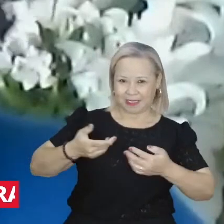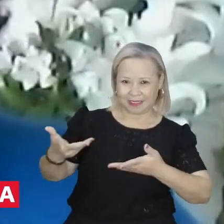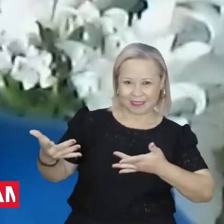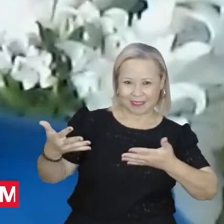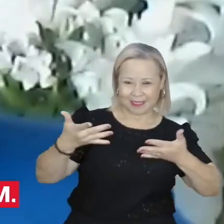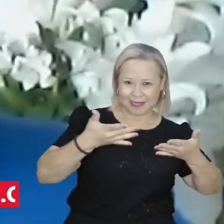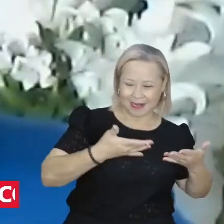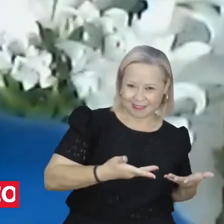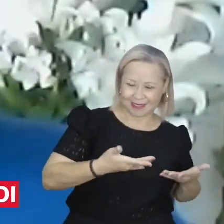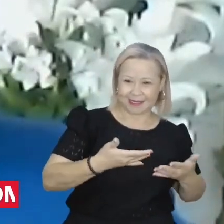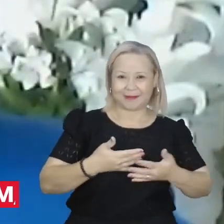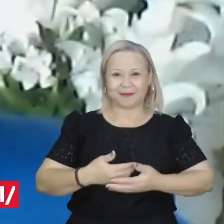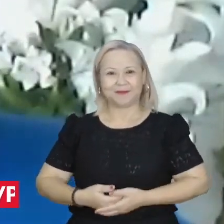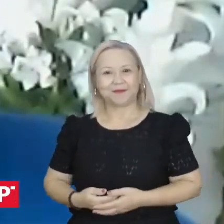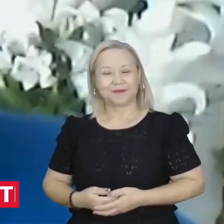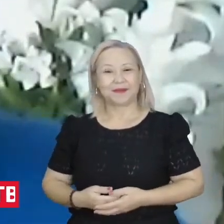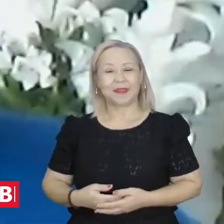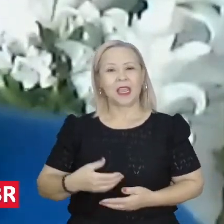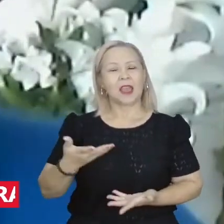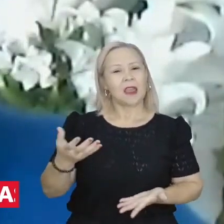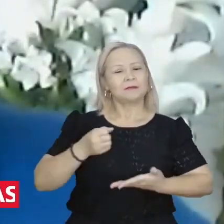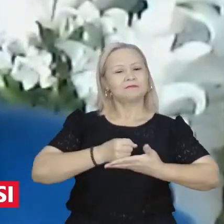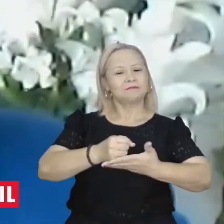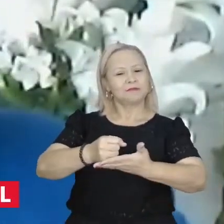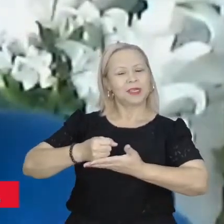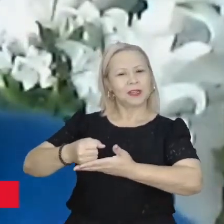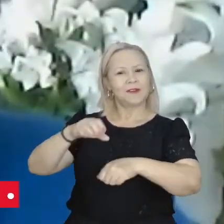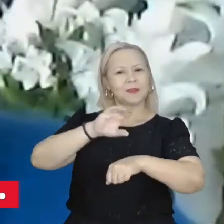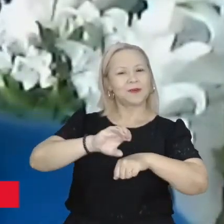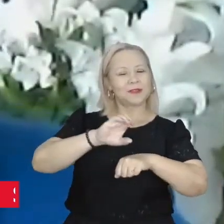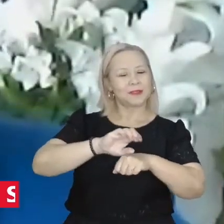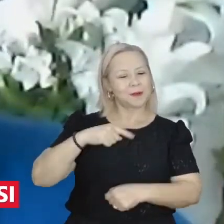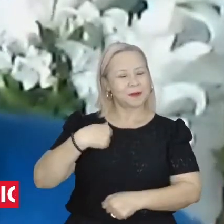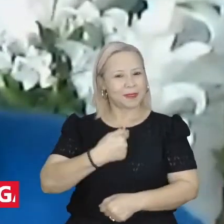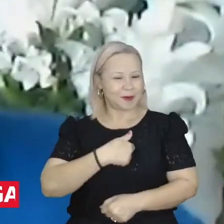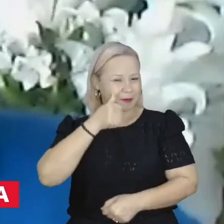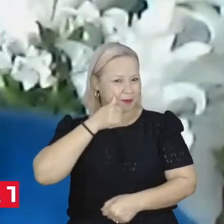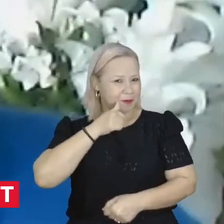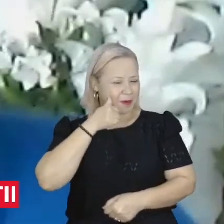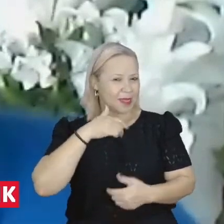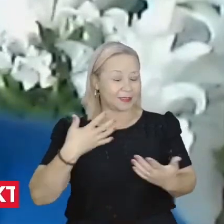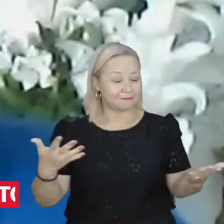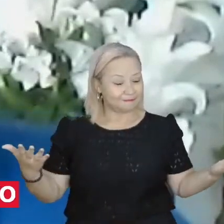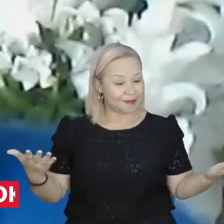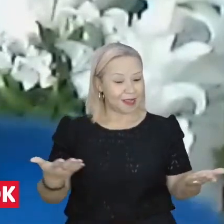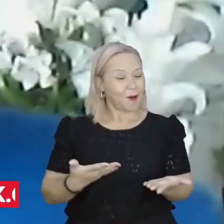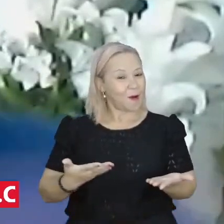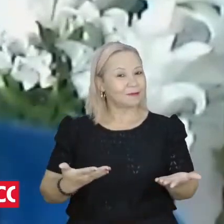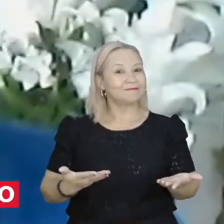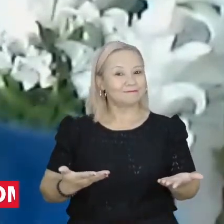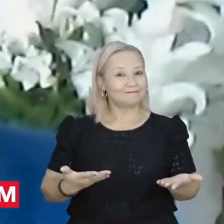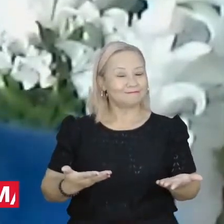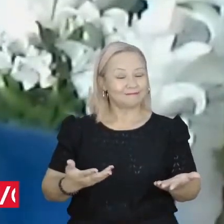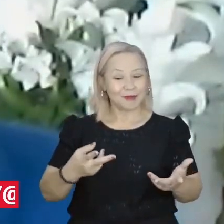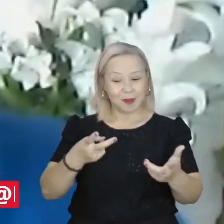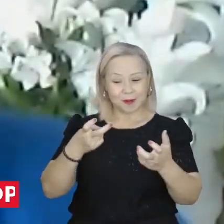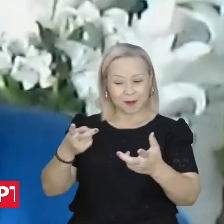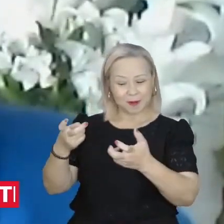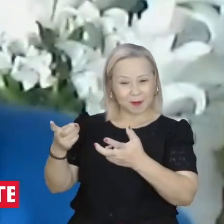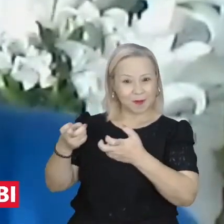porque a Benedita da Silva é do time do Lula. Eu confesso que